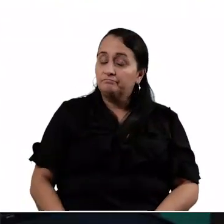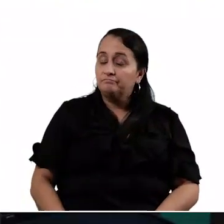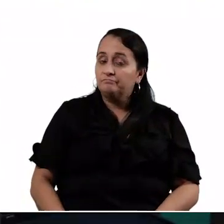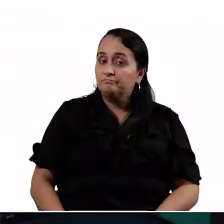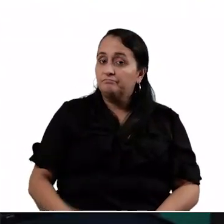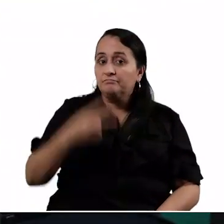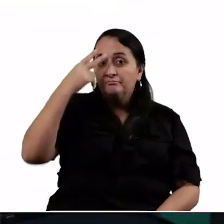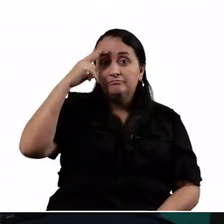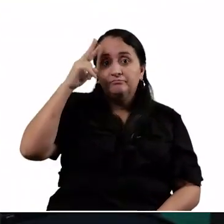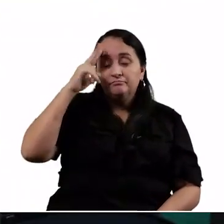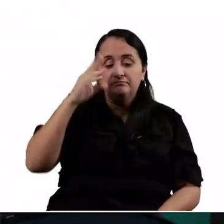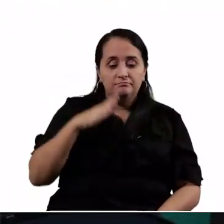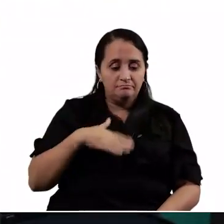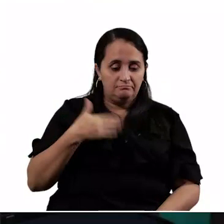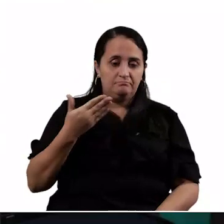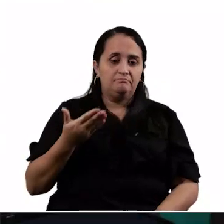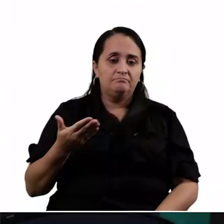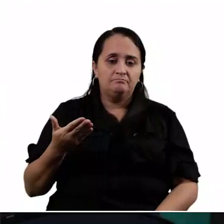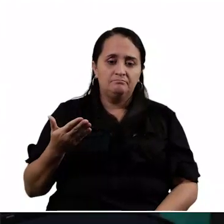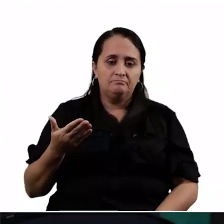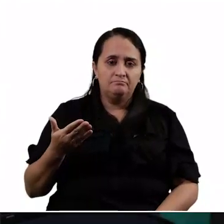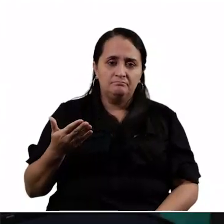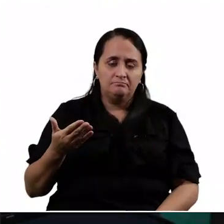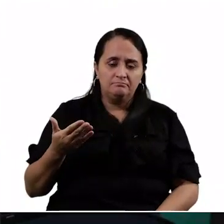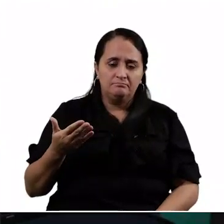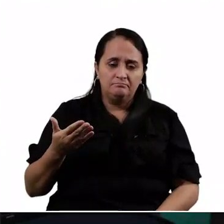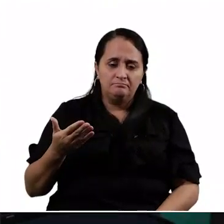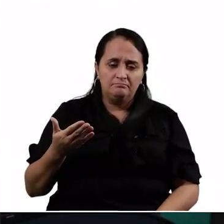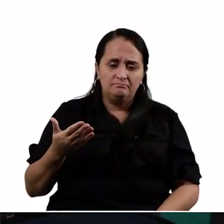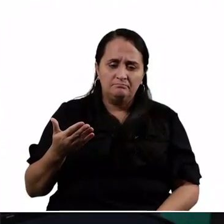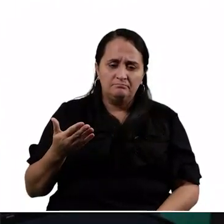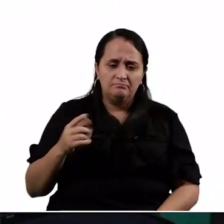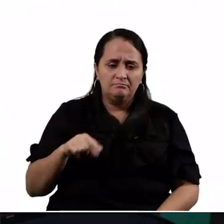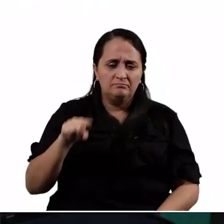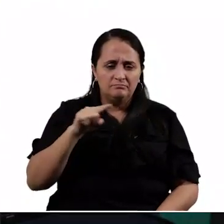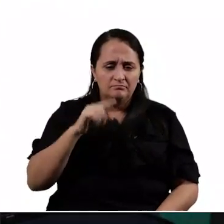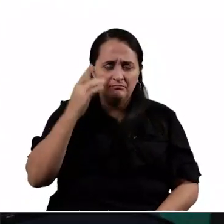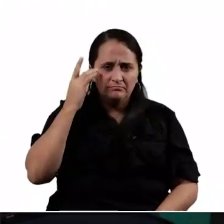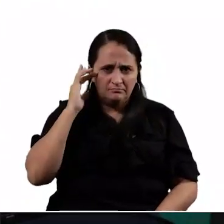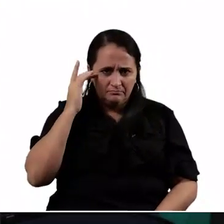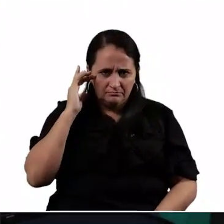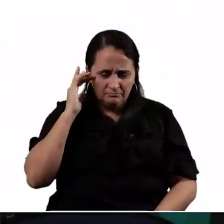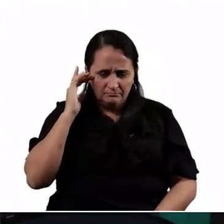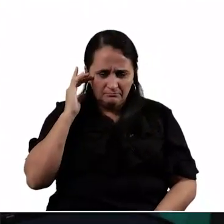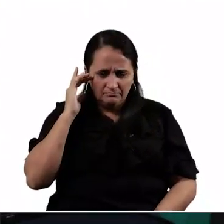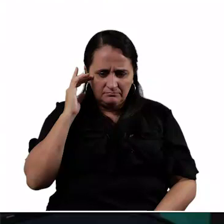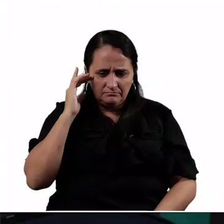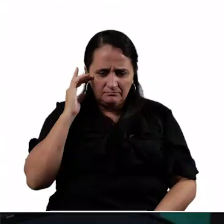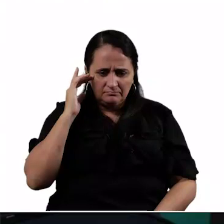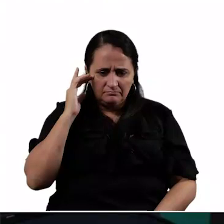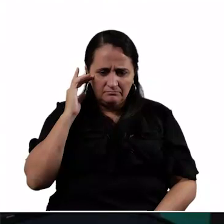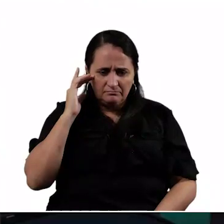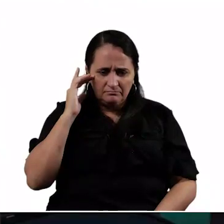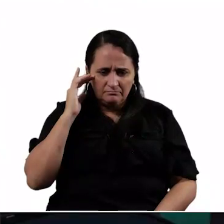assustar mas essa imagem está tão inocente vocês acham que pode ser um